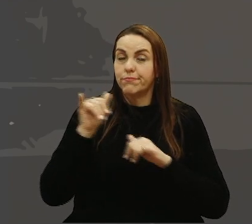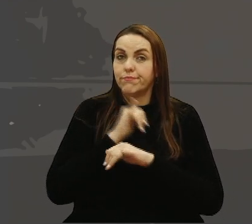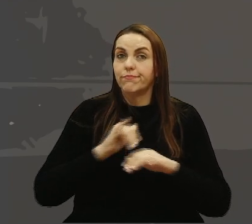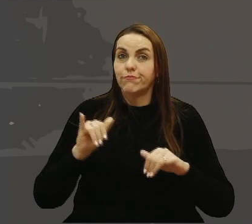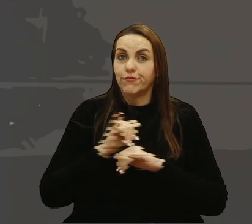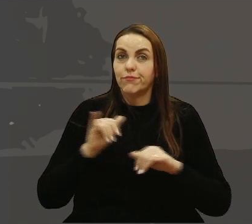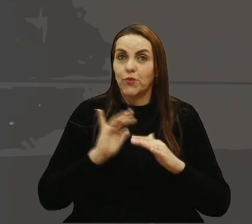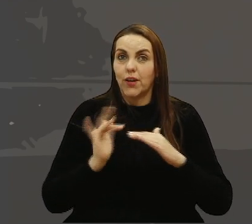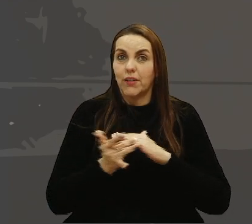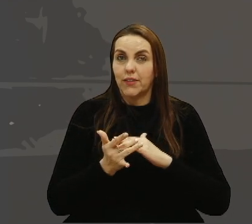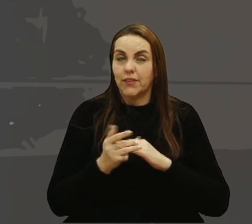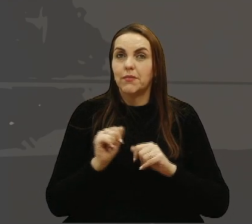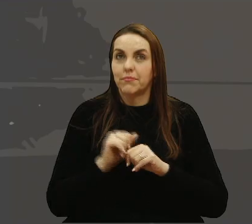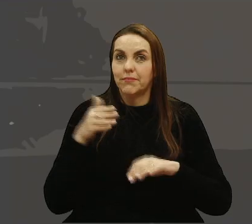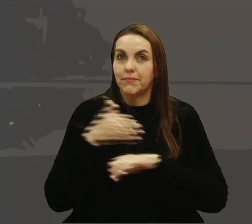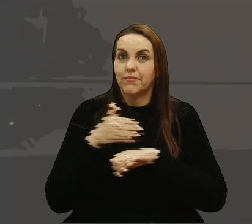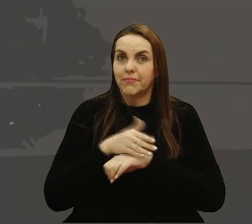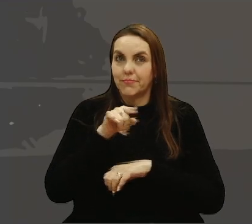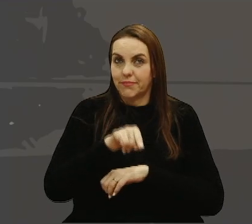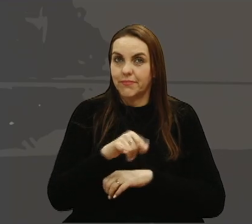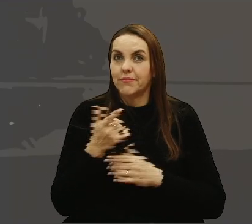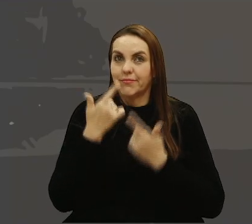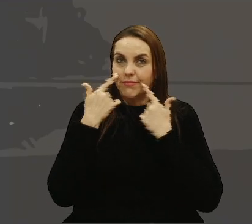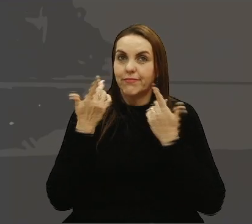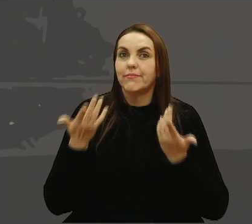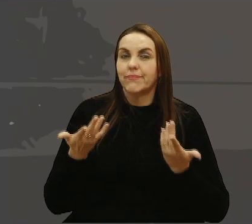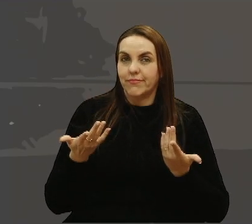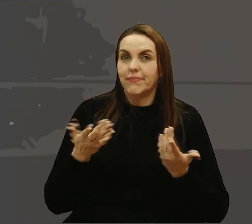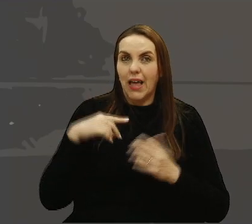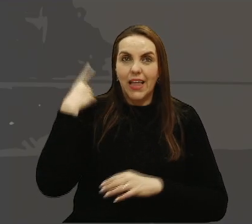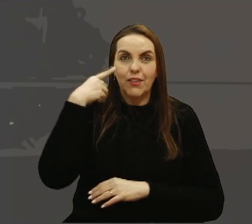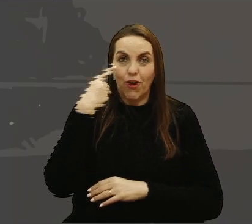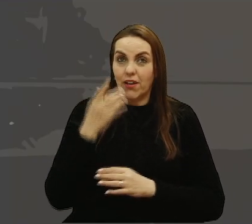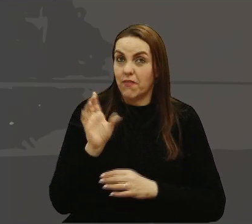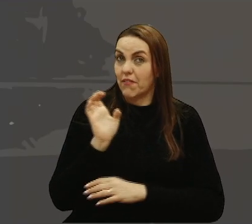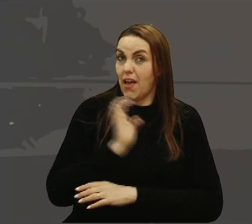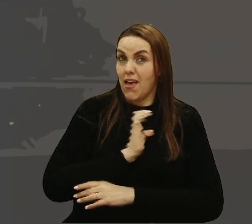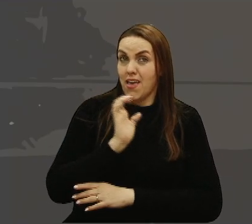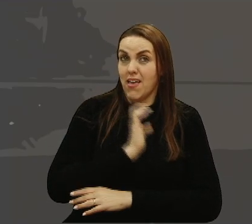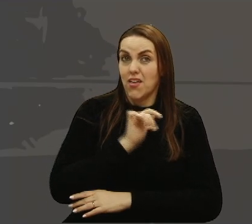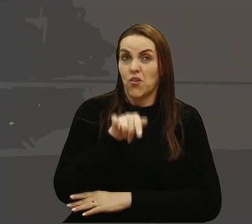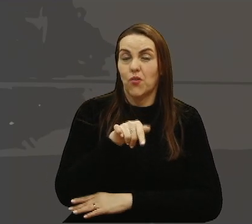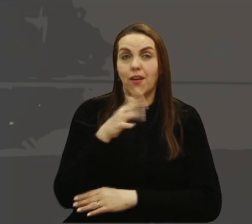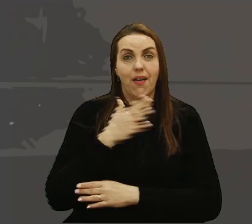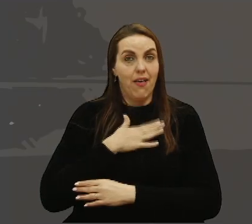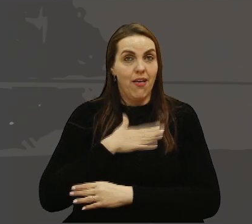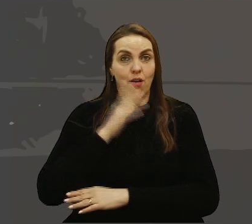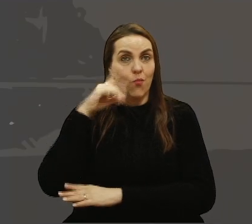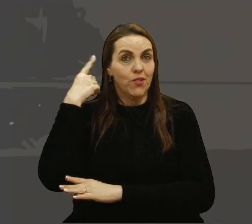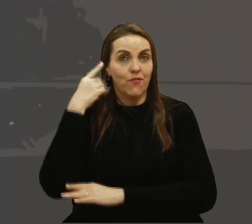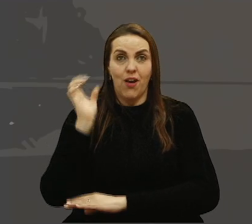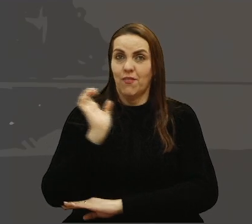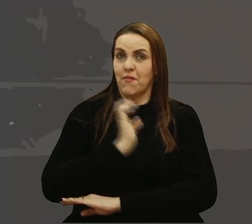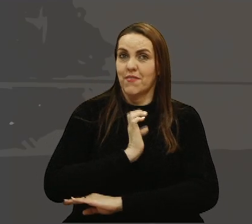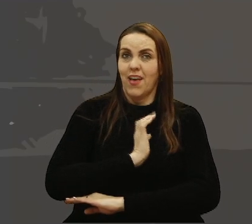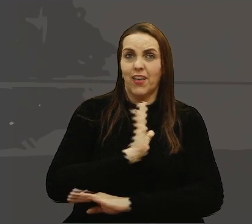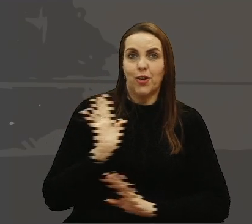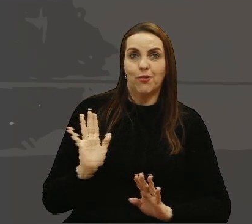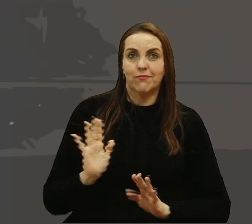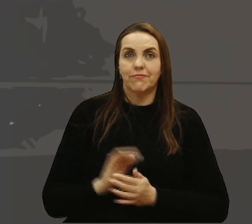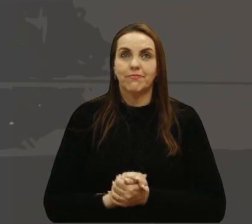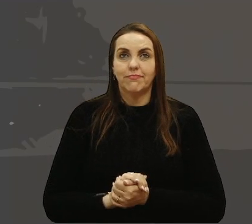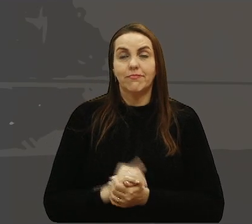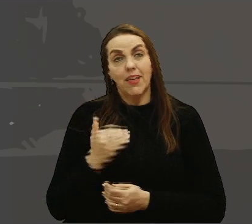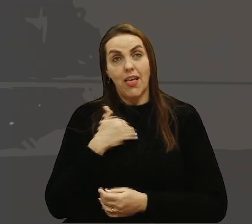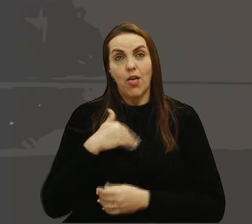para cessar os ataques. Ou senão meu advogado vai ficar rico. Eu e meu advogado vamos ficar ricos. E eu